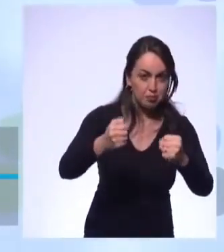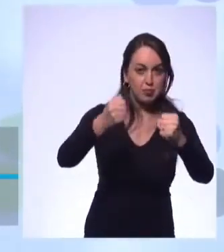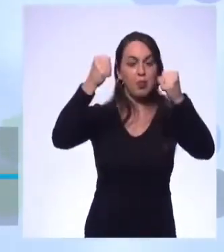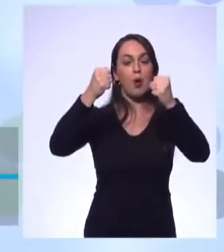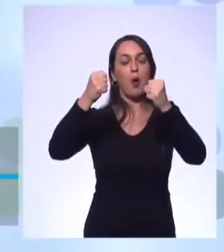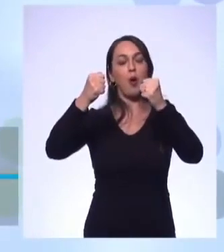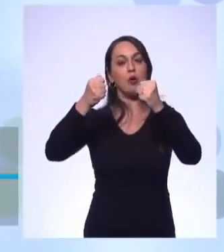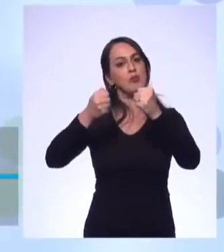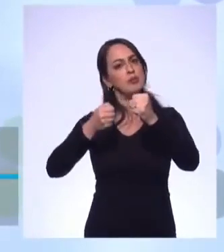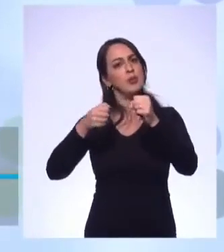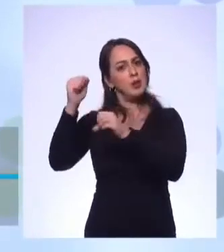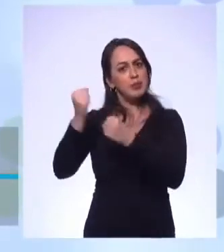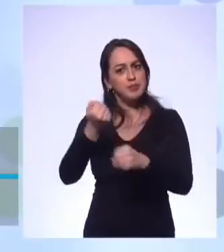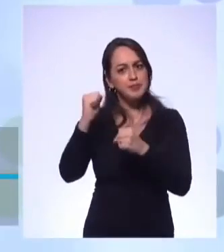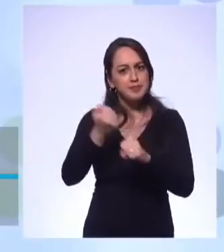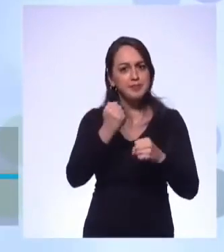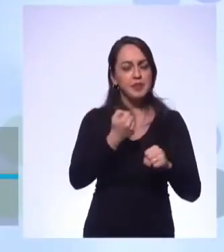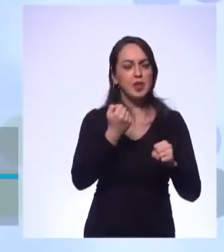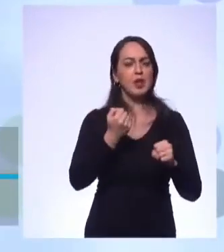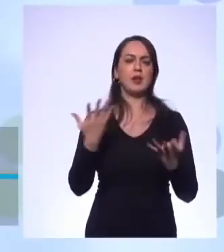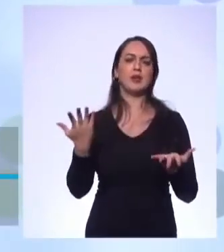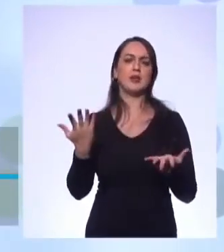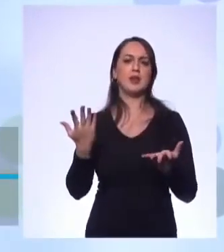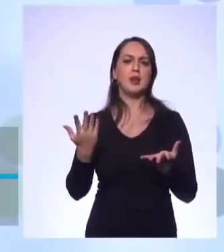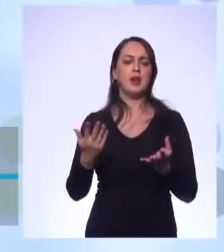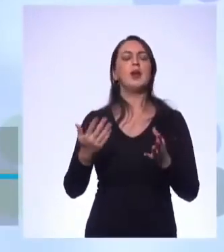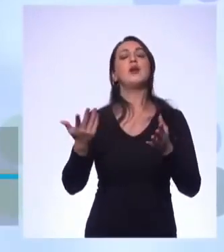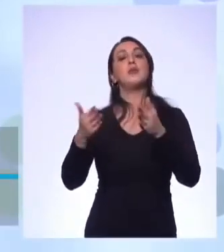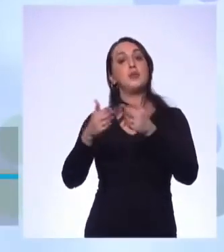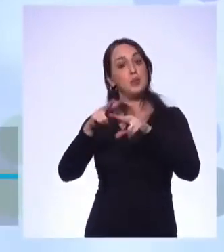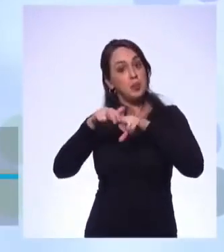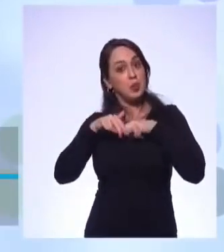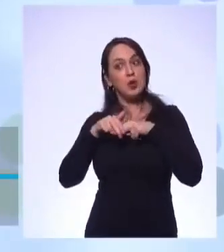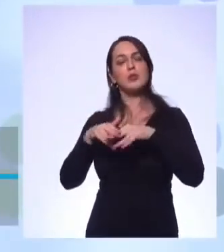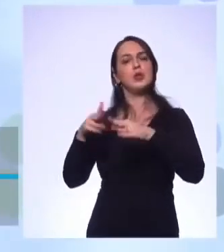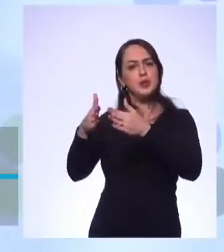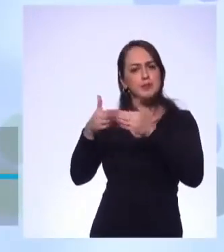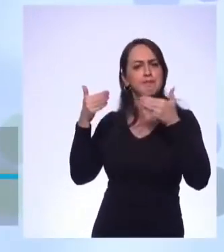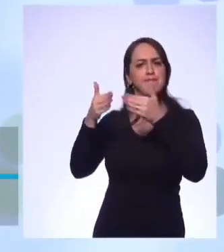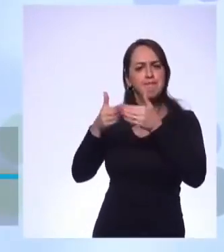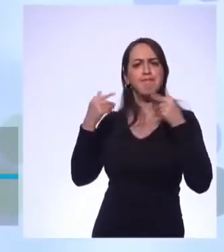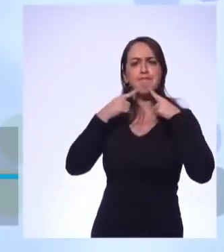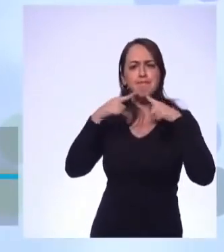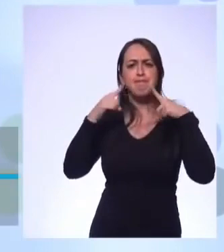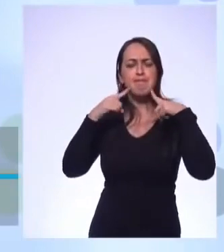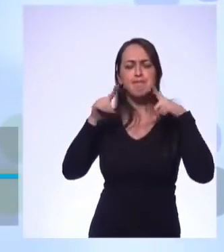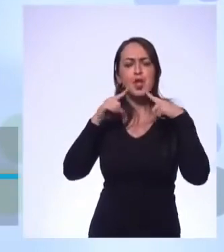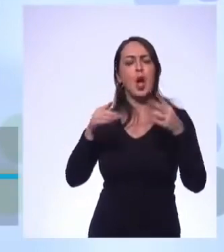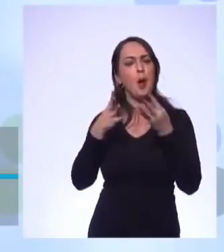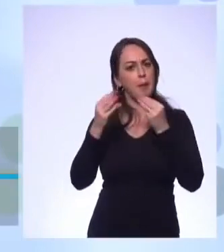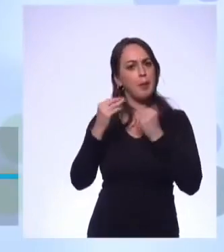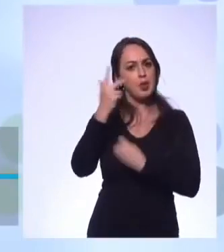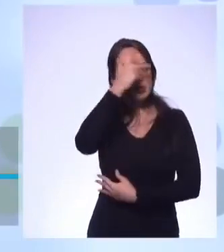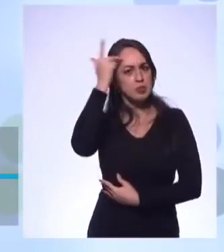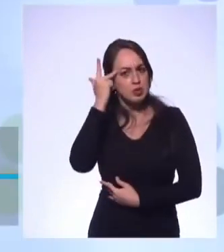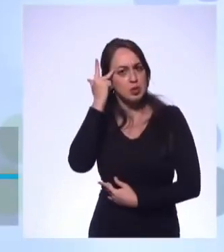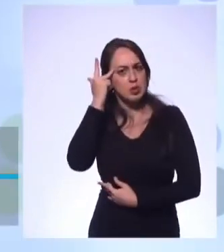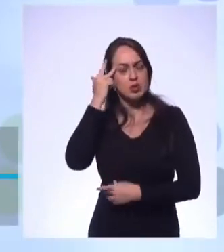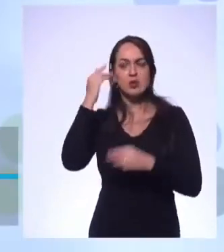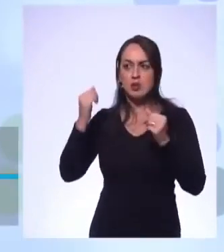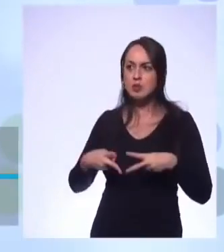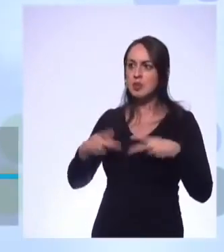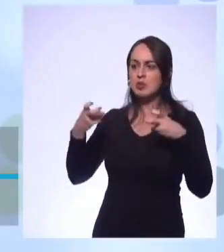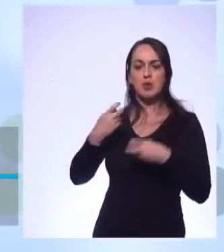Graças à reivindicação de muita gente, as pessoas perceberam que criança não é para isso, que o ser humano não é para